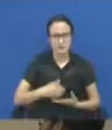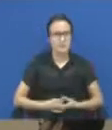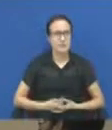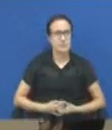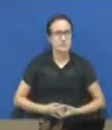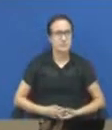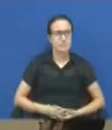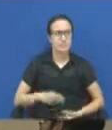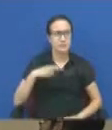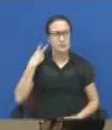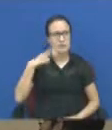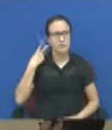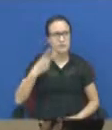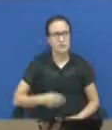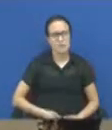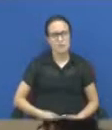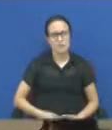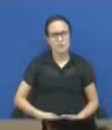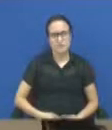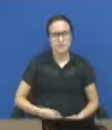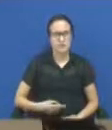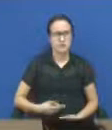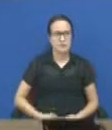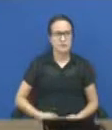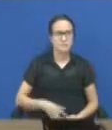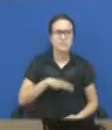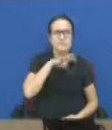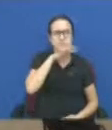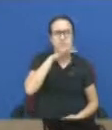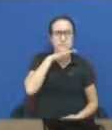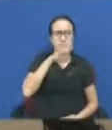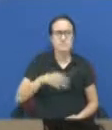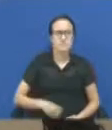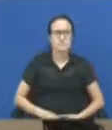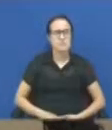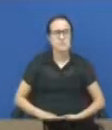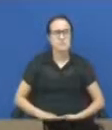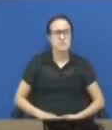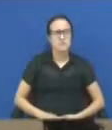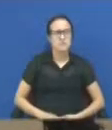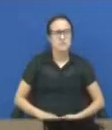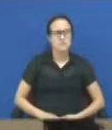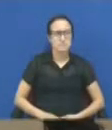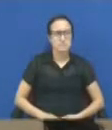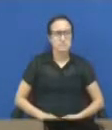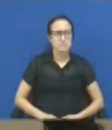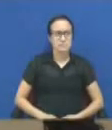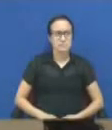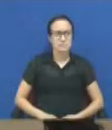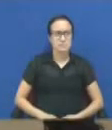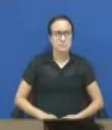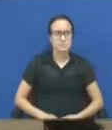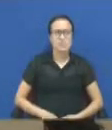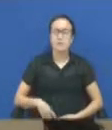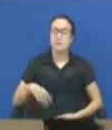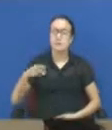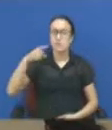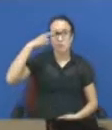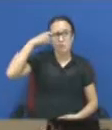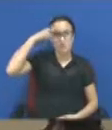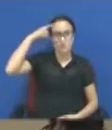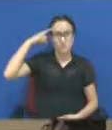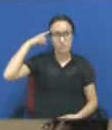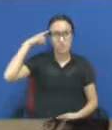algum vereador? Com a palavra o vereador André Henrique. Meus parabéns, líder do governo,